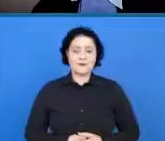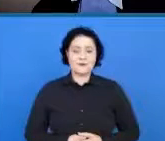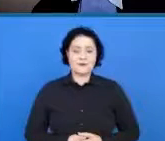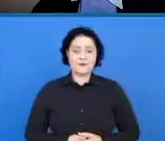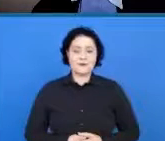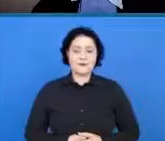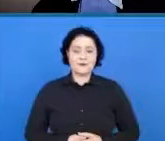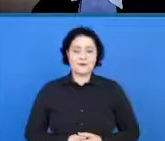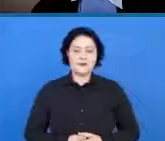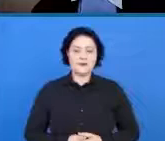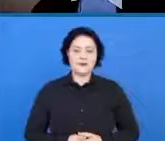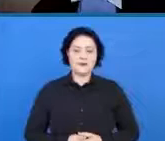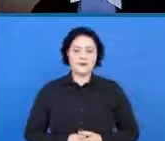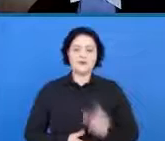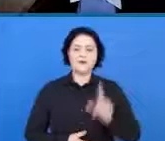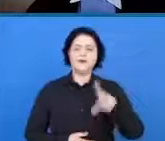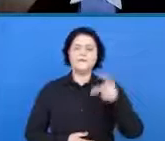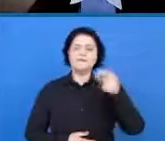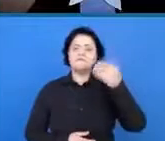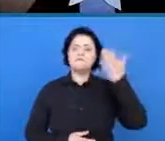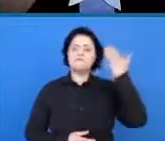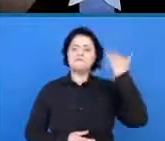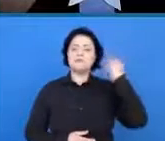E era uma vez